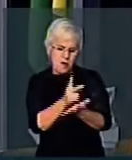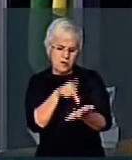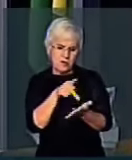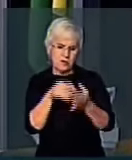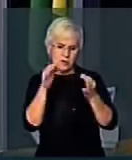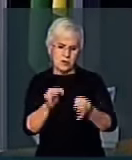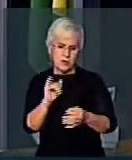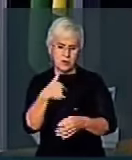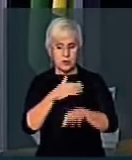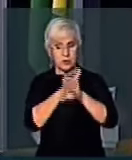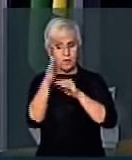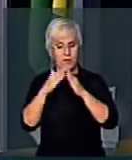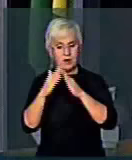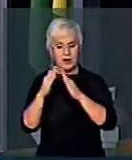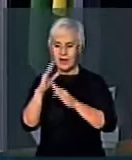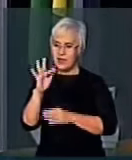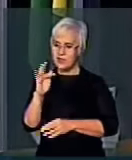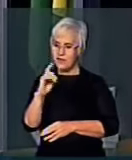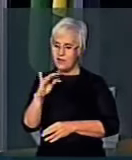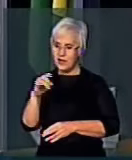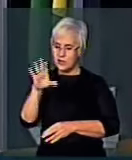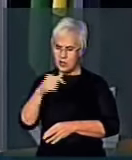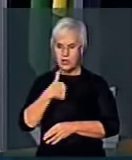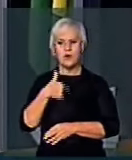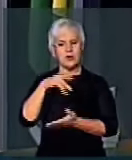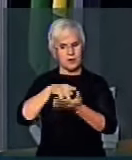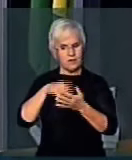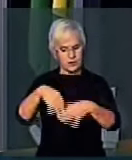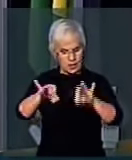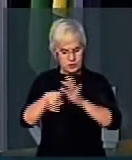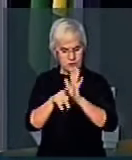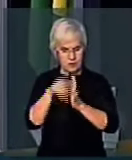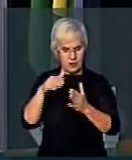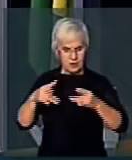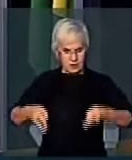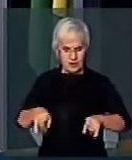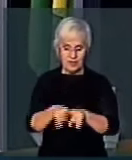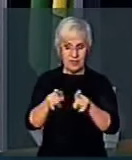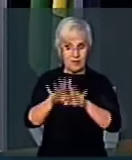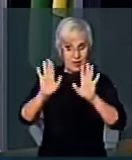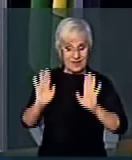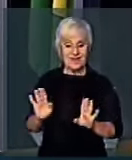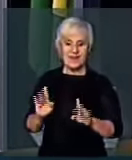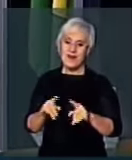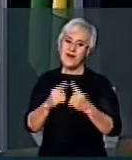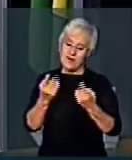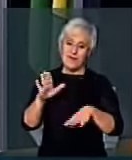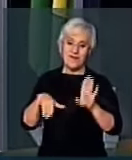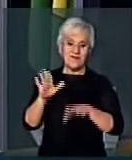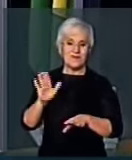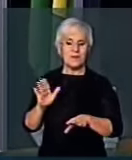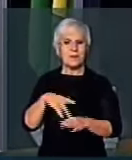casa do Feliciano um dia, pode ter certeza que eu vou arrumar a cama, pode ter certeza disso. Se o Feliciano for dormir lá em casa, eu não sei, mas talvez ele